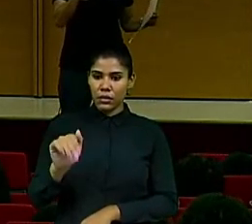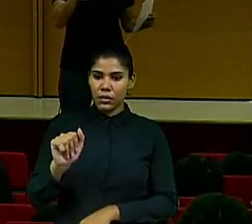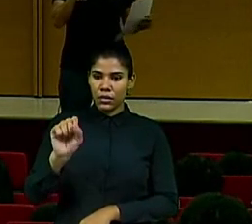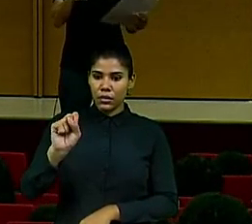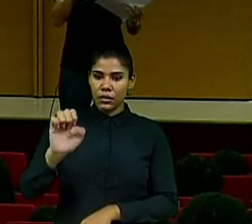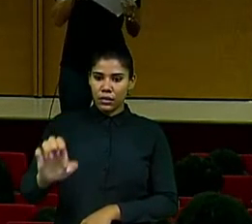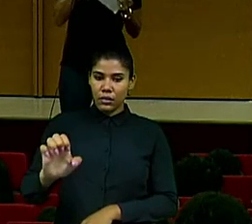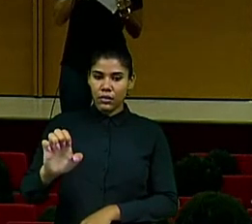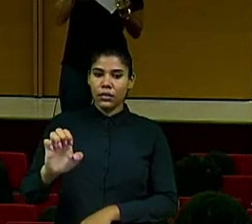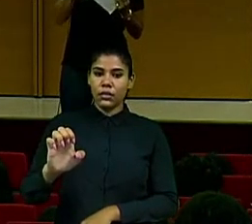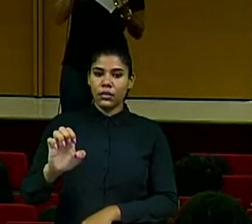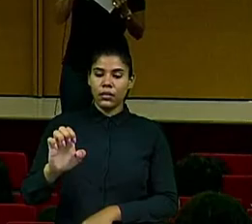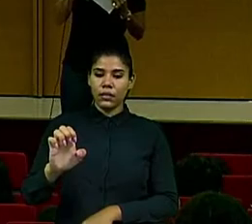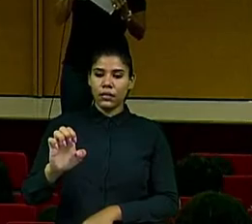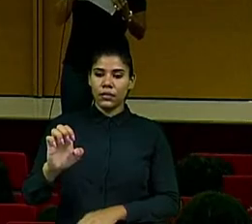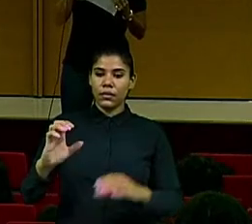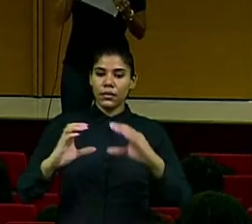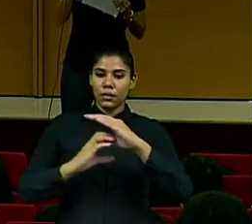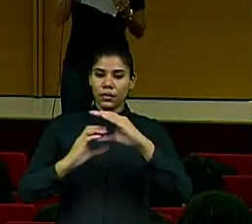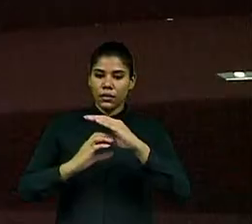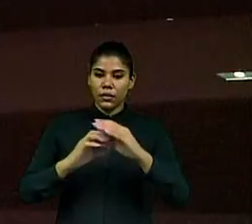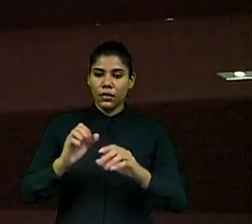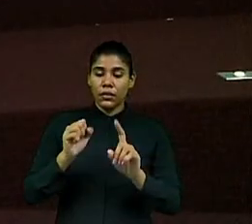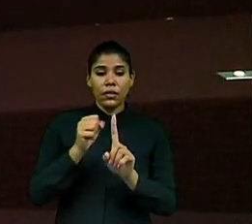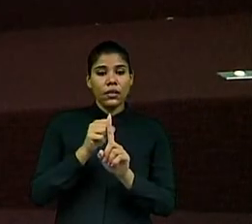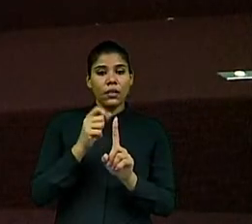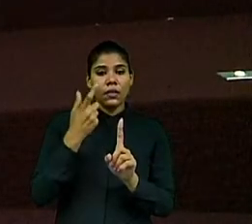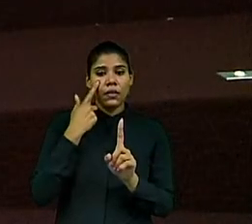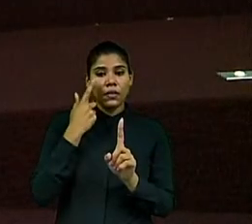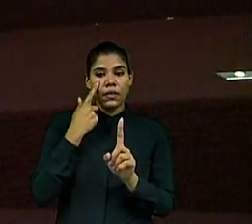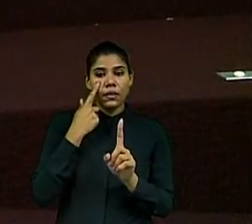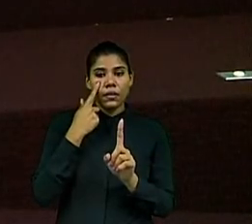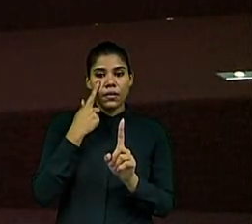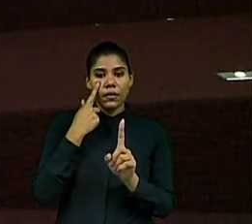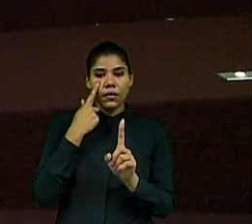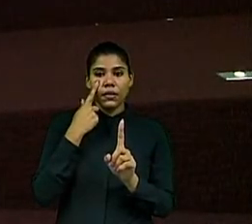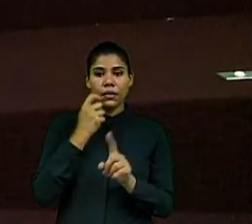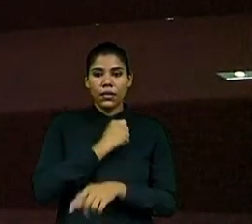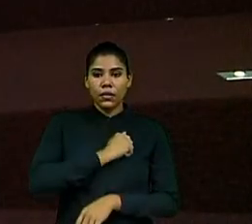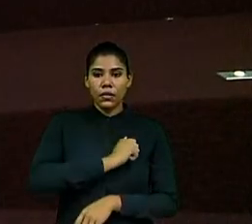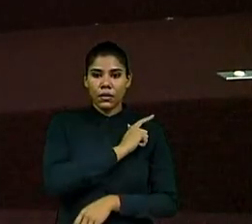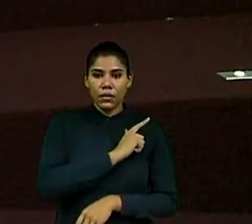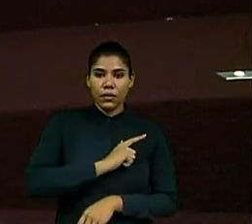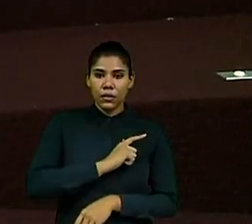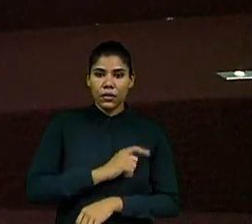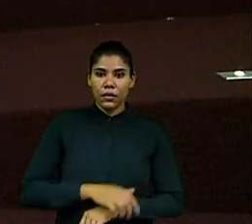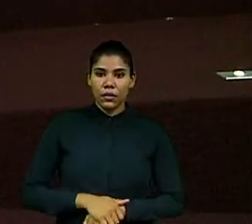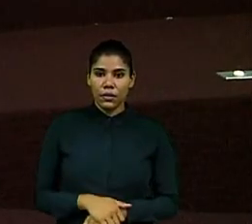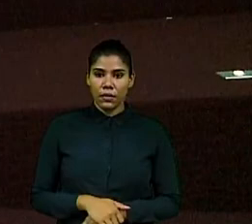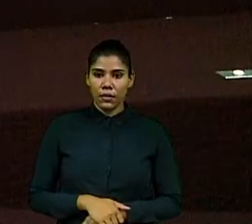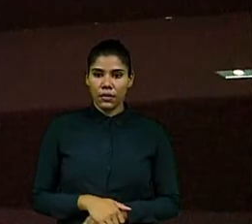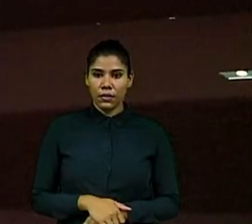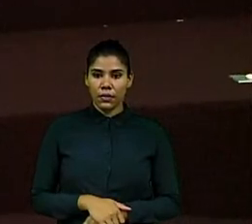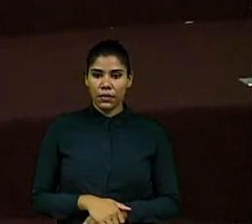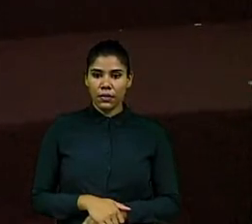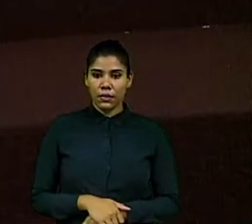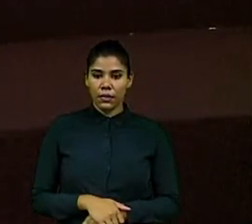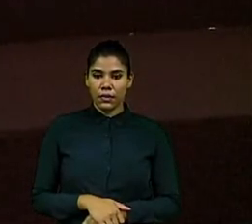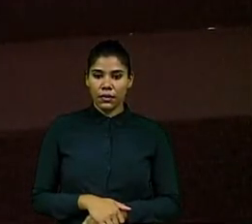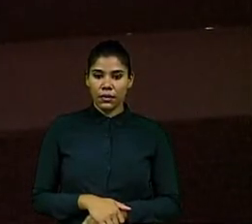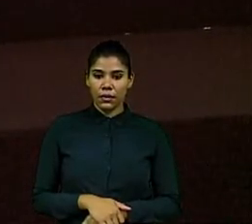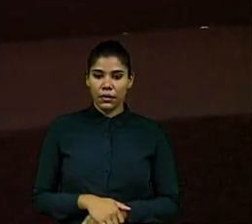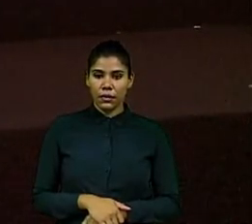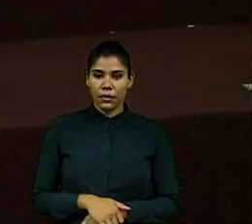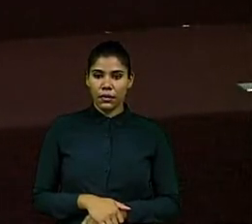fase da UECE então Fica atenta aí as redes sociais do alcance e outra coisa o PowerPoint da Nanda viu pessoal de casa ele tá